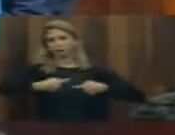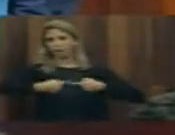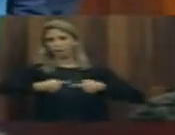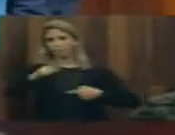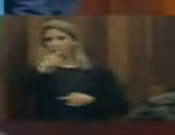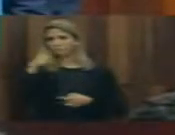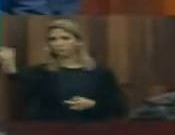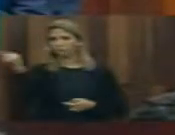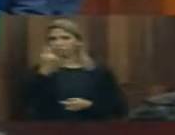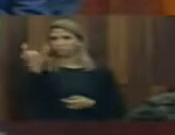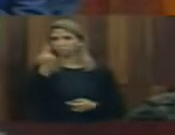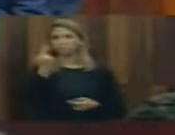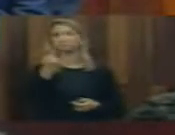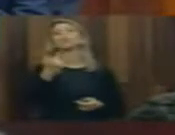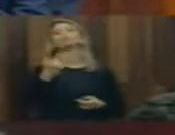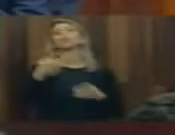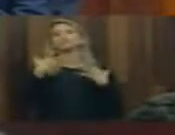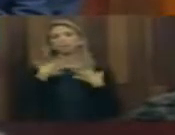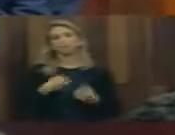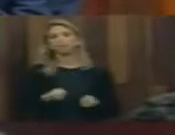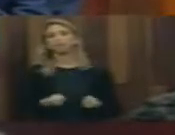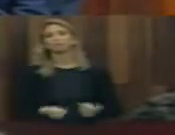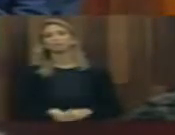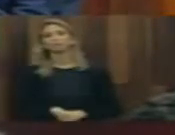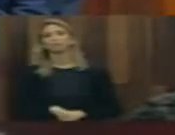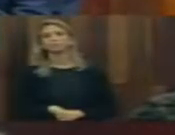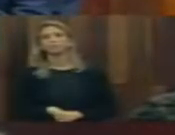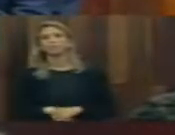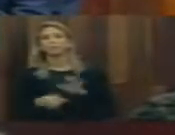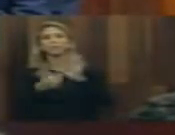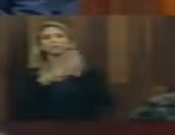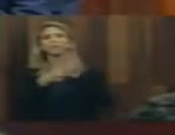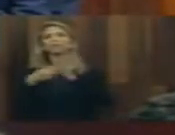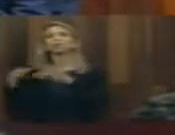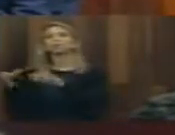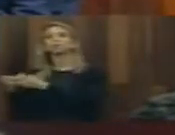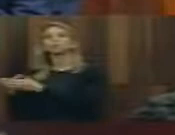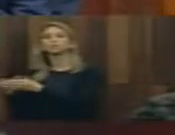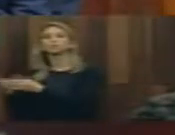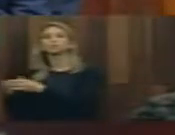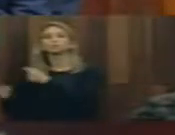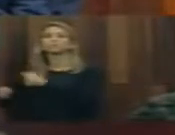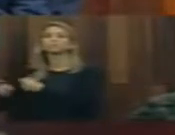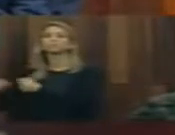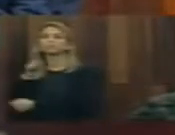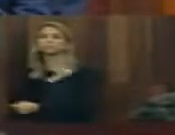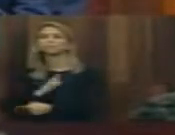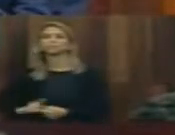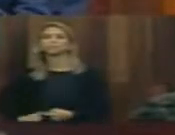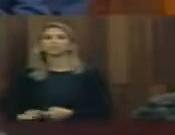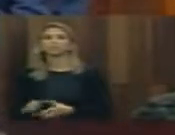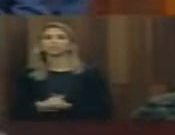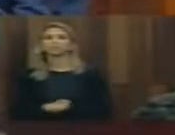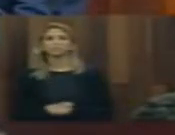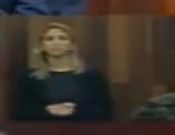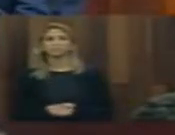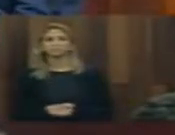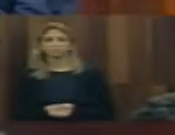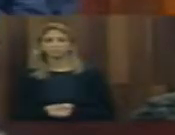favoráveis permaneçam como estão, aprovado por unanimidade, será encaminhado à Comissão de Políticas Públicas.